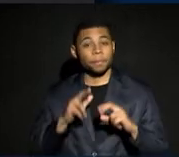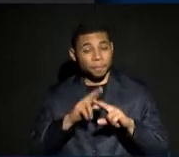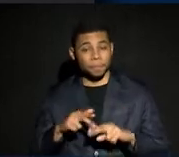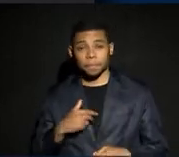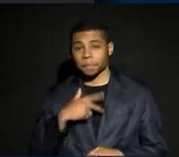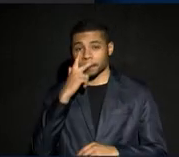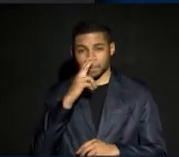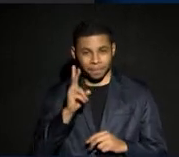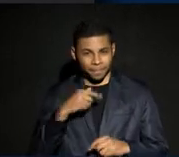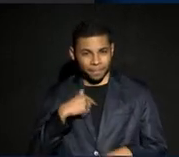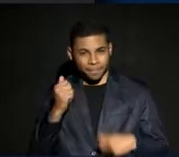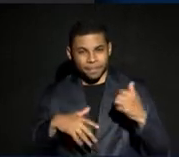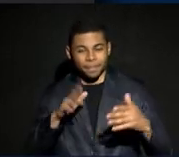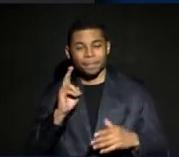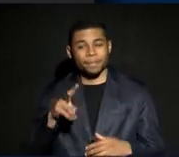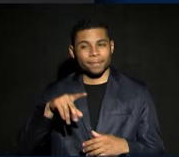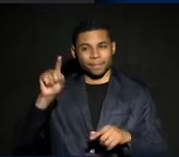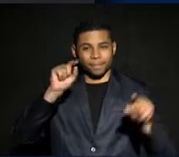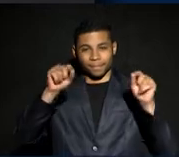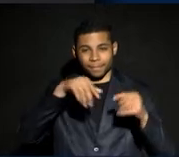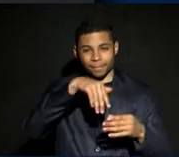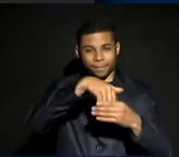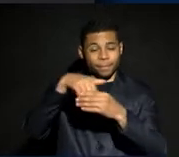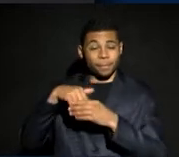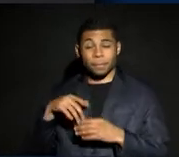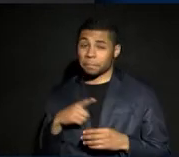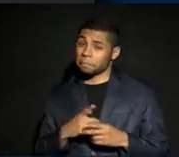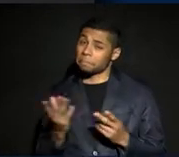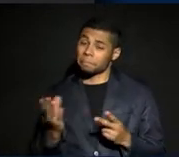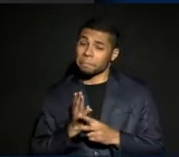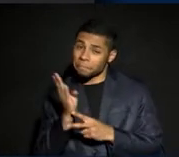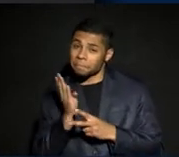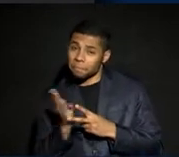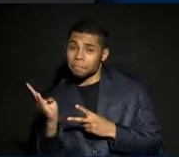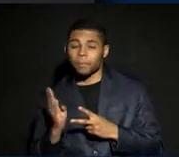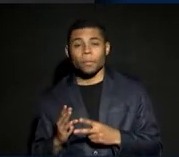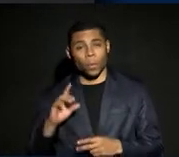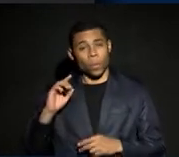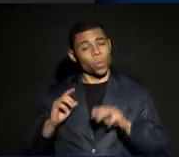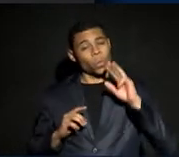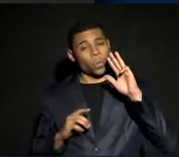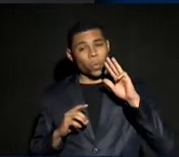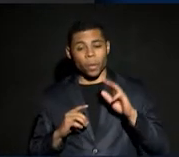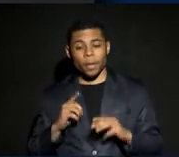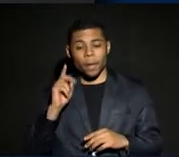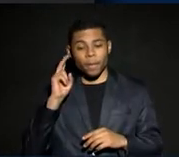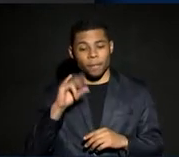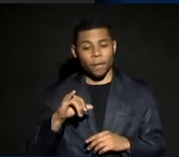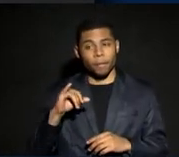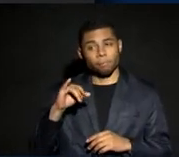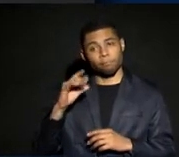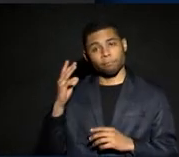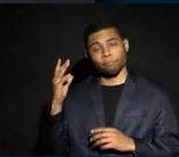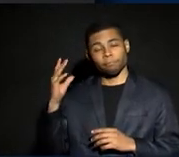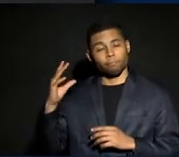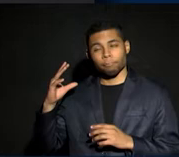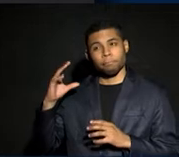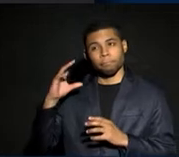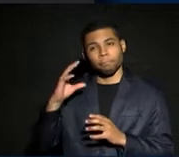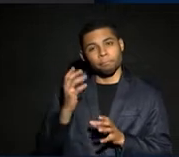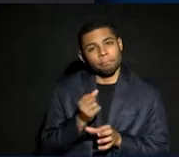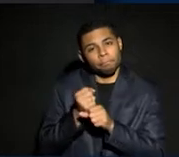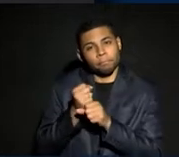que, falando de eleição, eu acho que tem dois públicos que o presidente Lula vai levar para